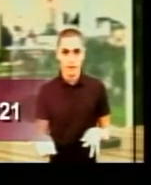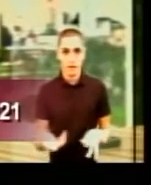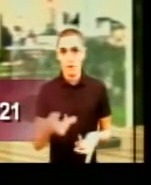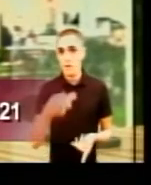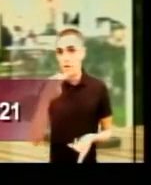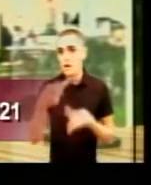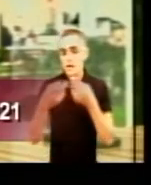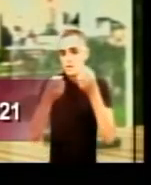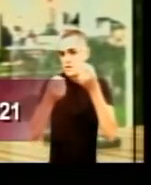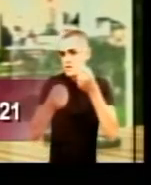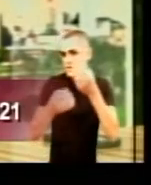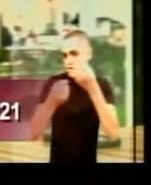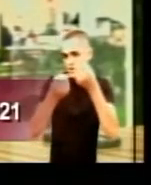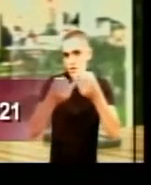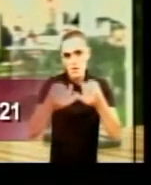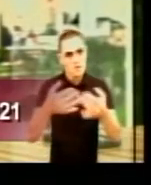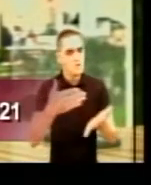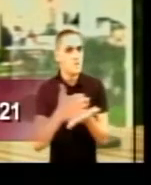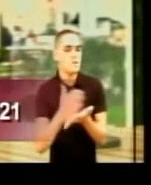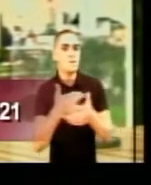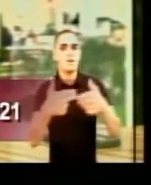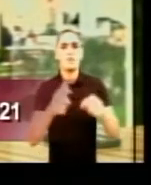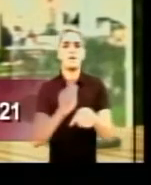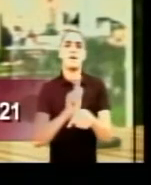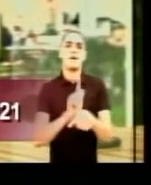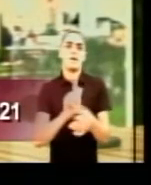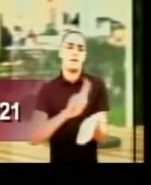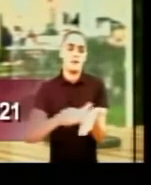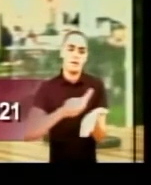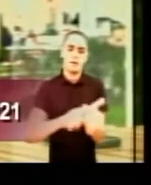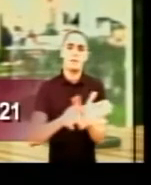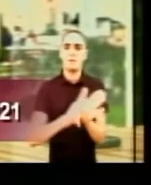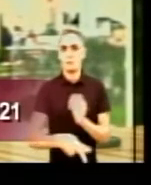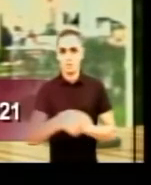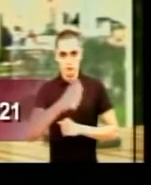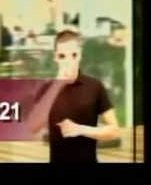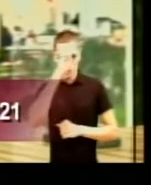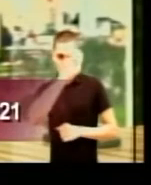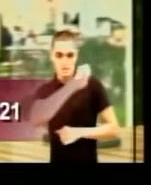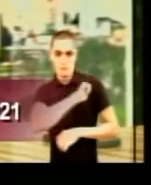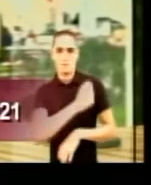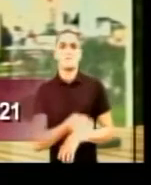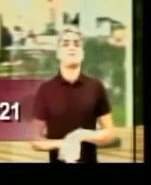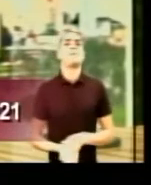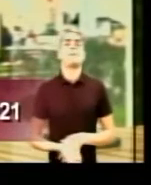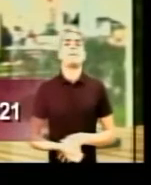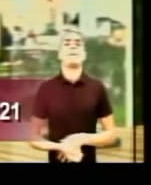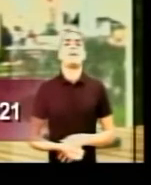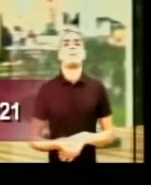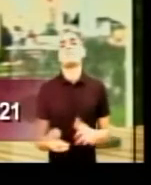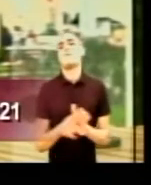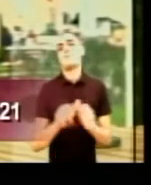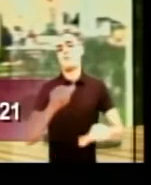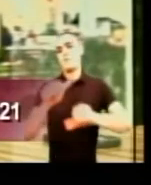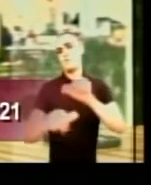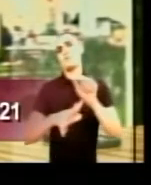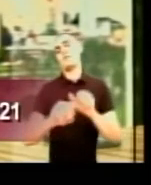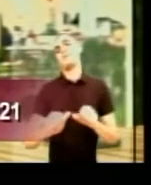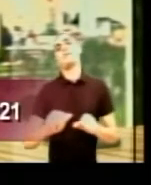passar algumas coisas da nossa gerente de vigilância sanitária a respeito das mudanças que vão